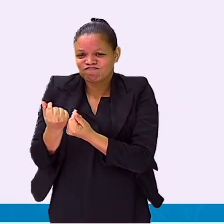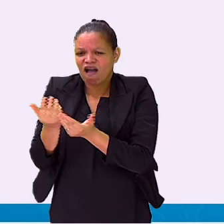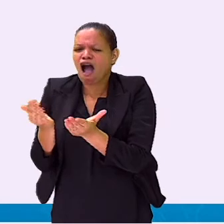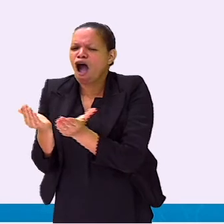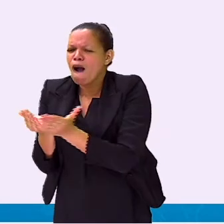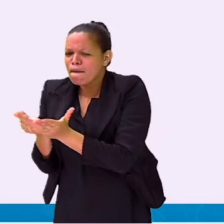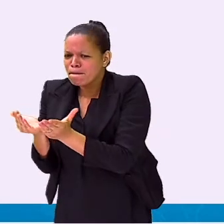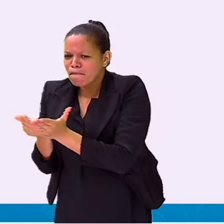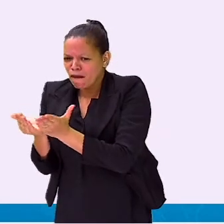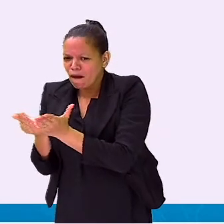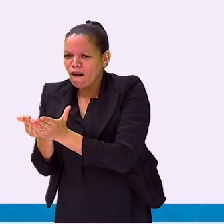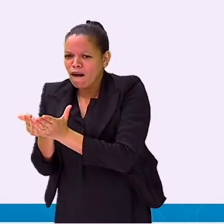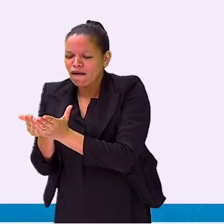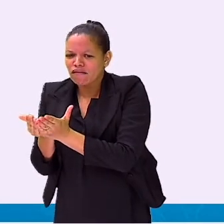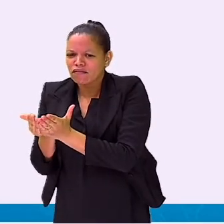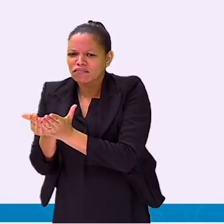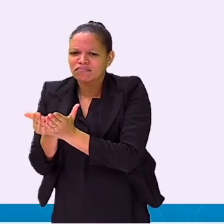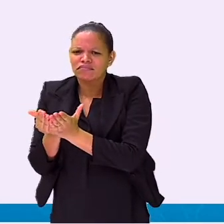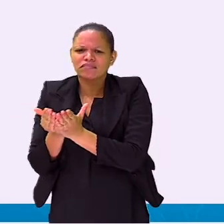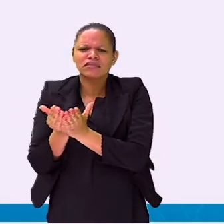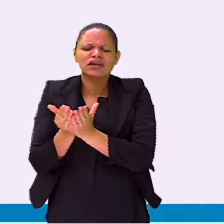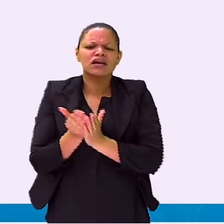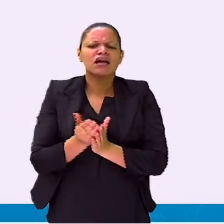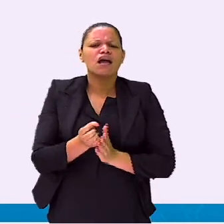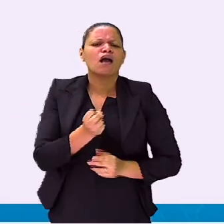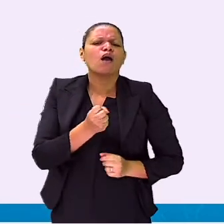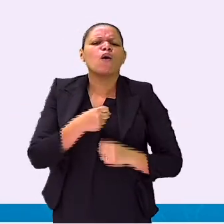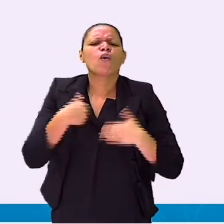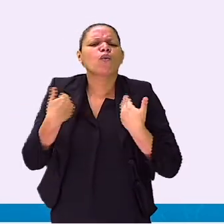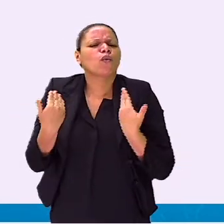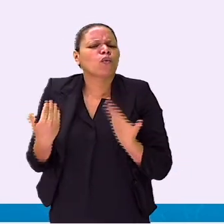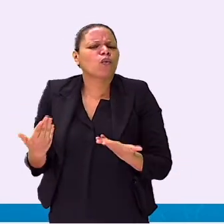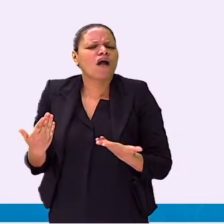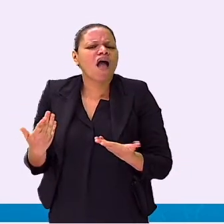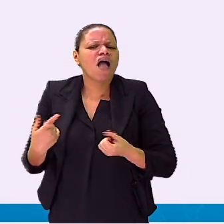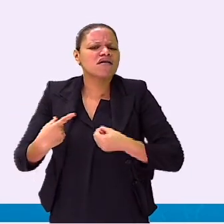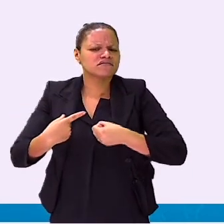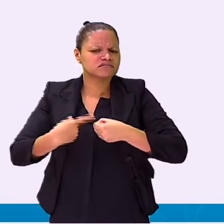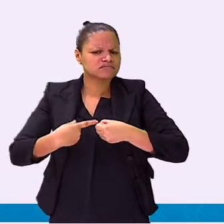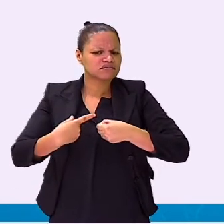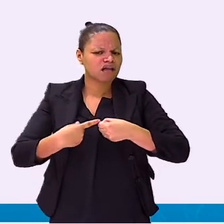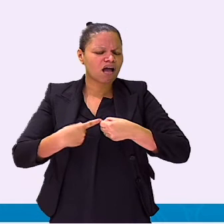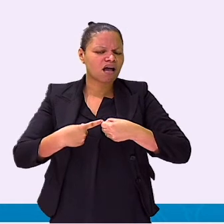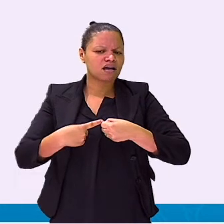do estado que têm um nível de renda abaixo da média nacional.